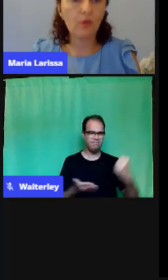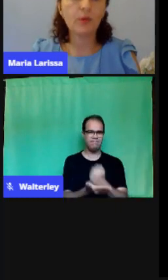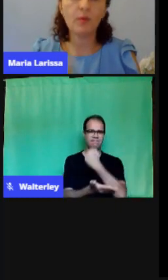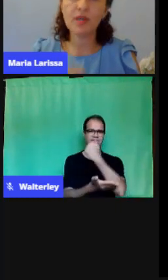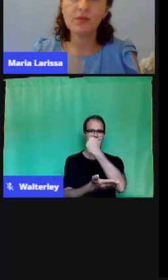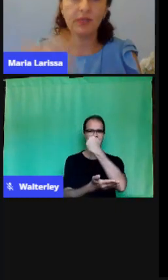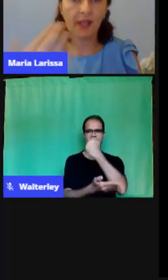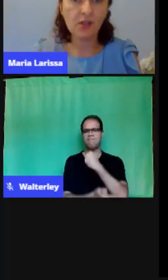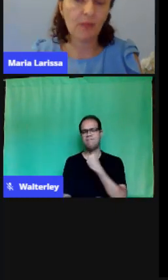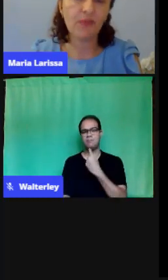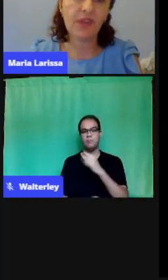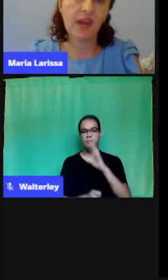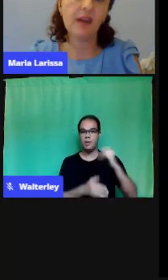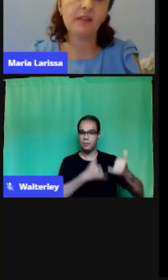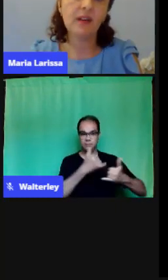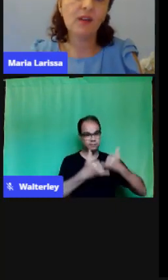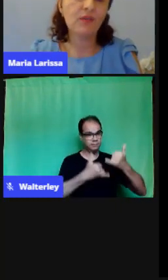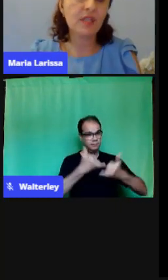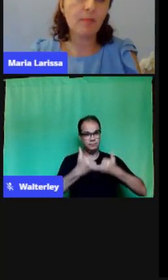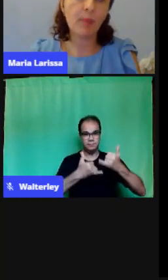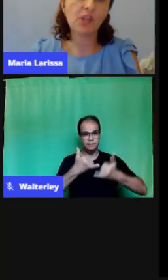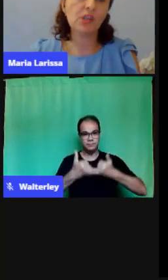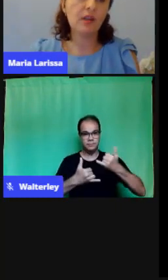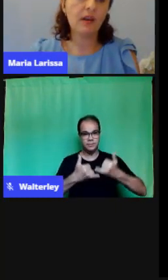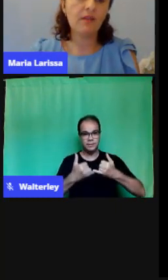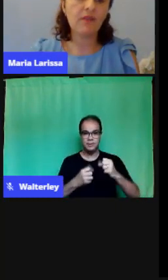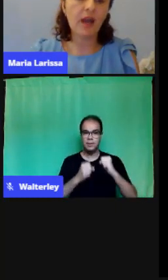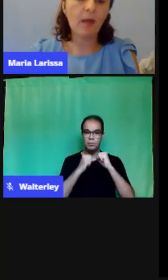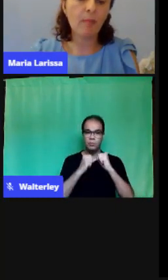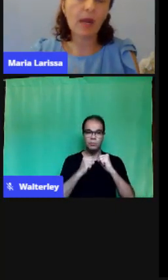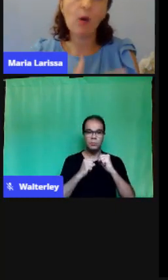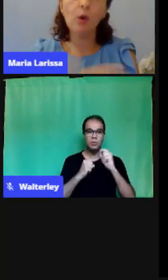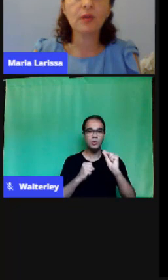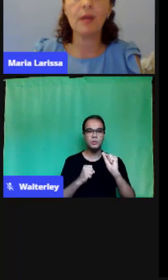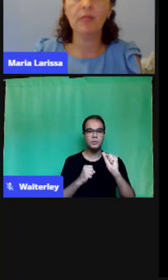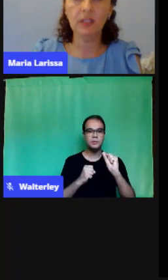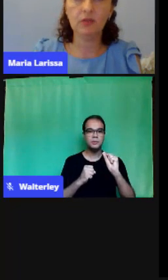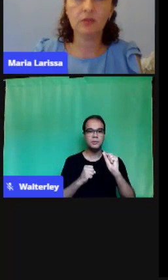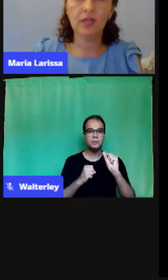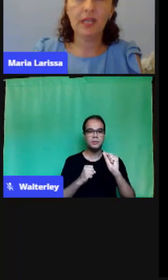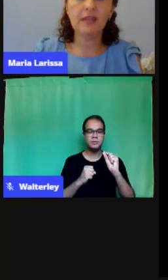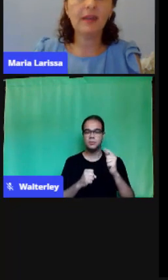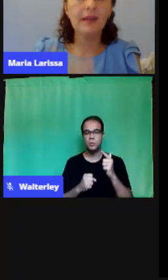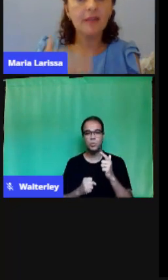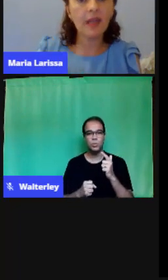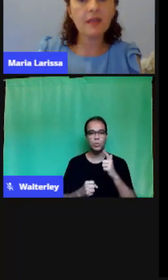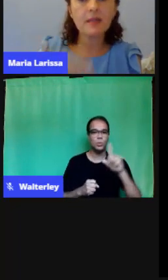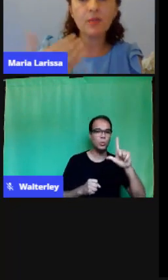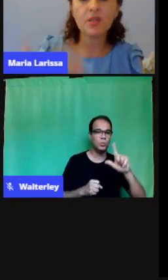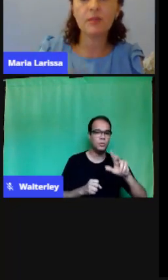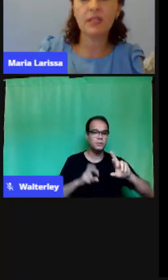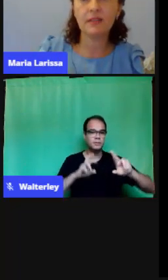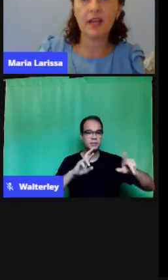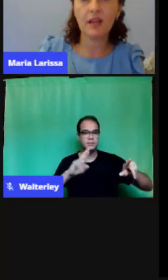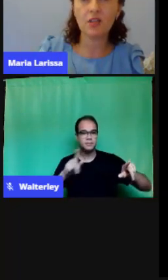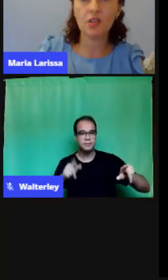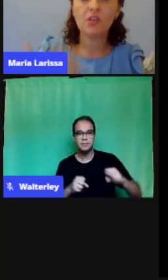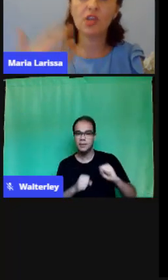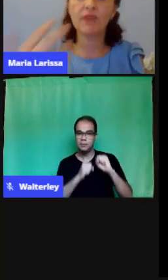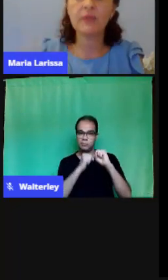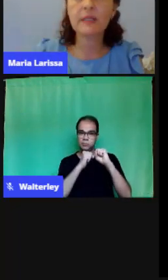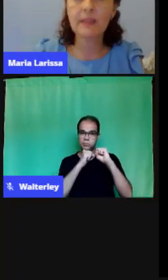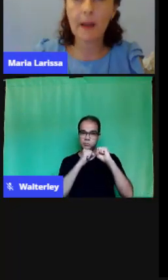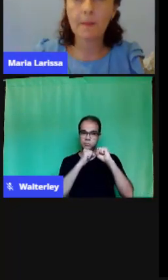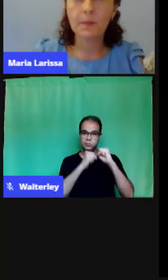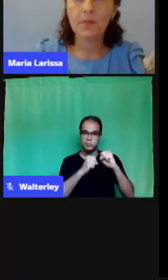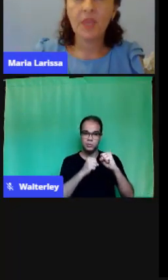num jogo, numa atividade gamificada, você pode levar para outro caminho, em que ele tem essa possibilidade